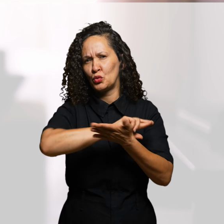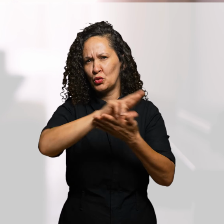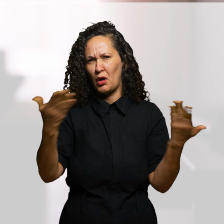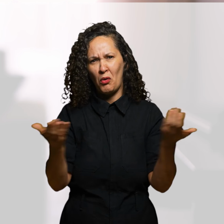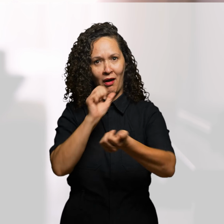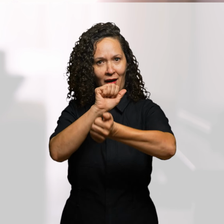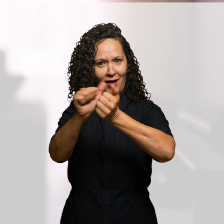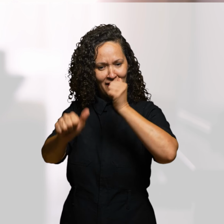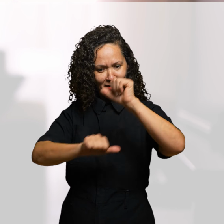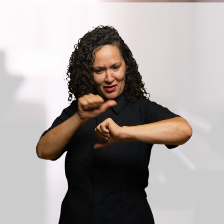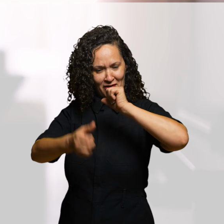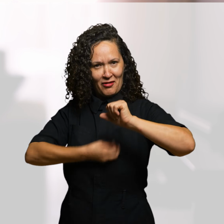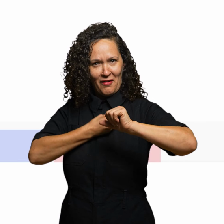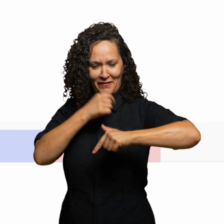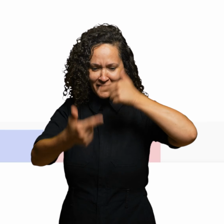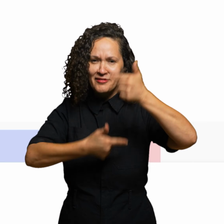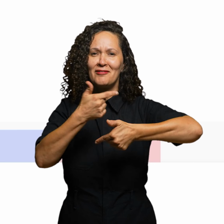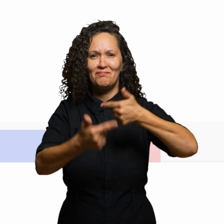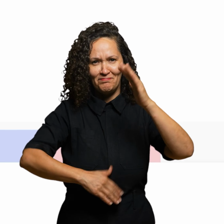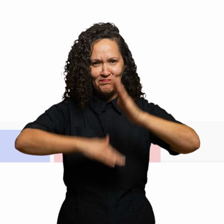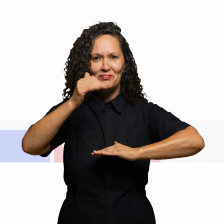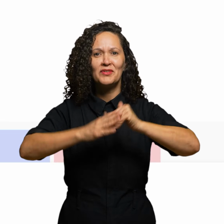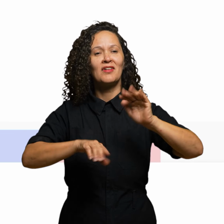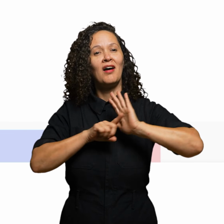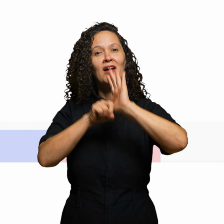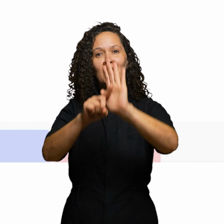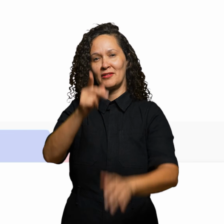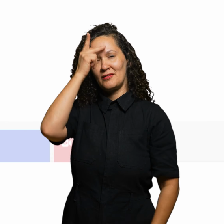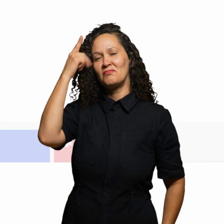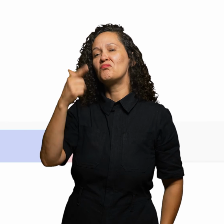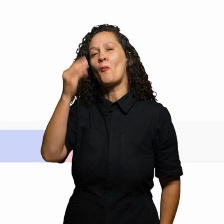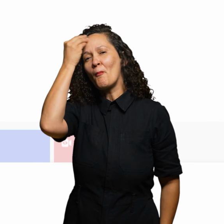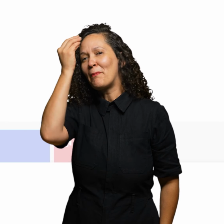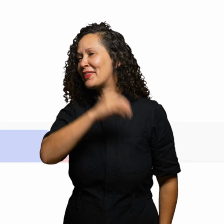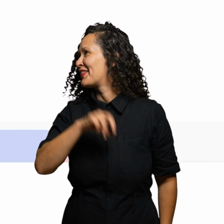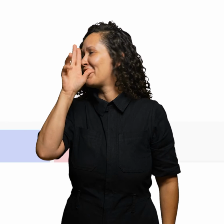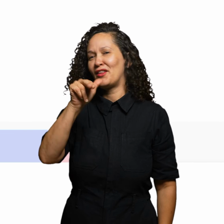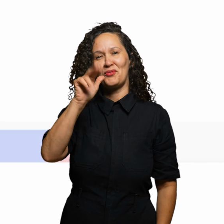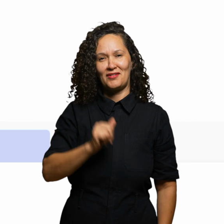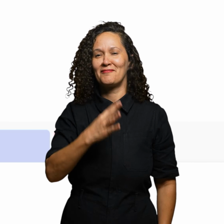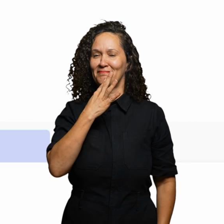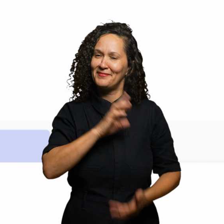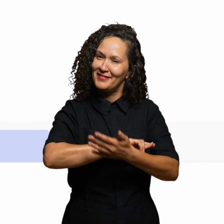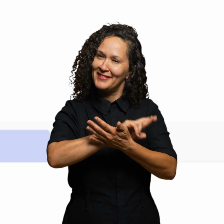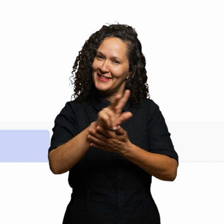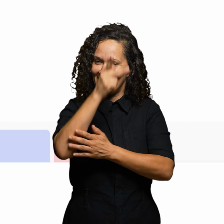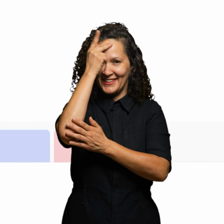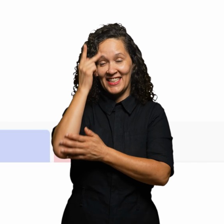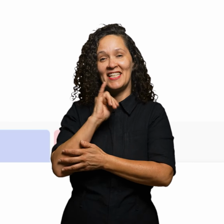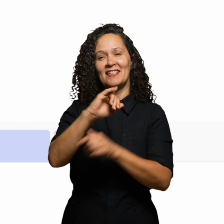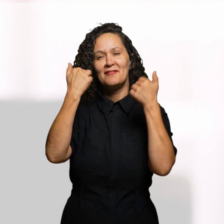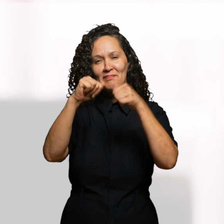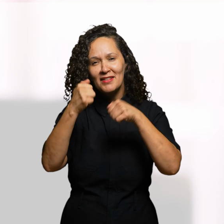é atleta, é maçoterapeuta. Eu chego e para ajudar os outros eu não tenho preguiça. Então eu conheço muita gente e se